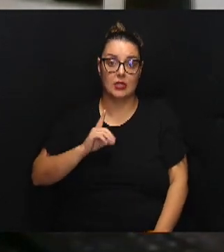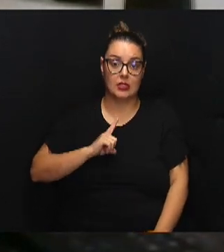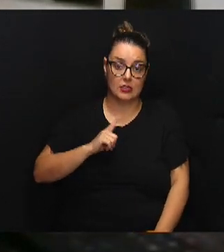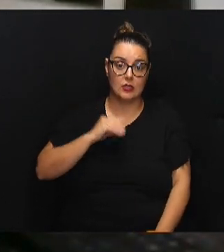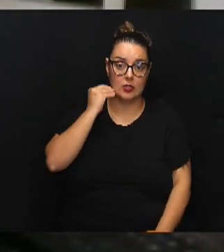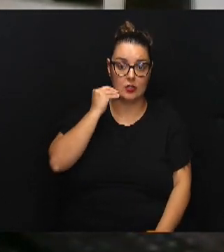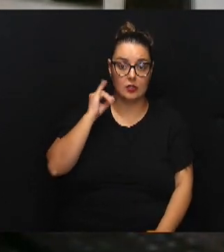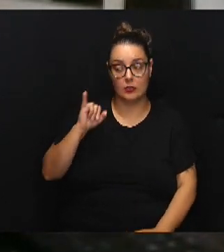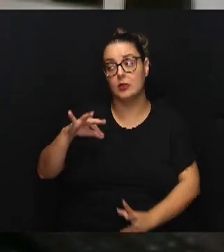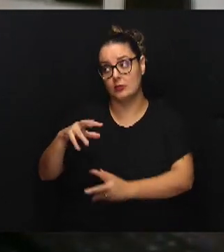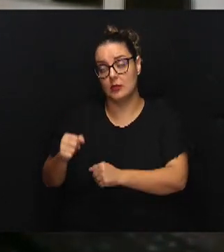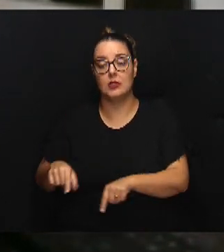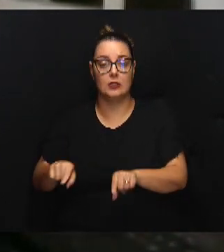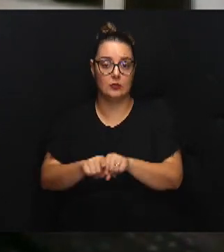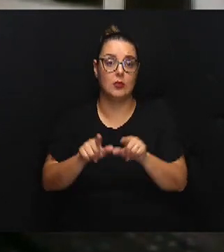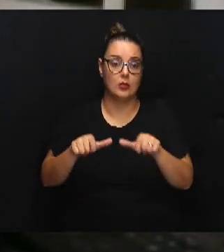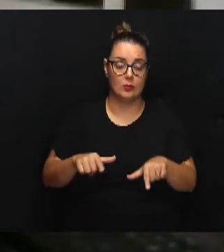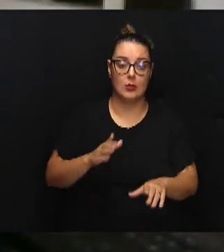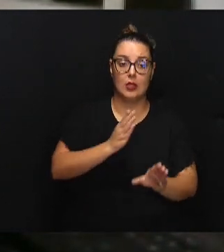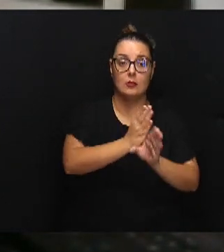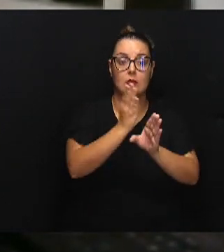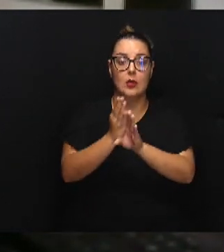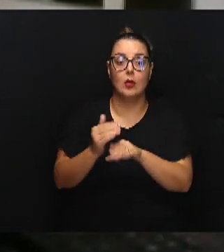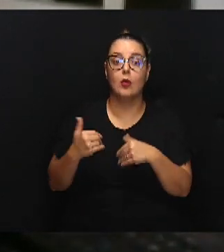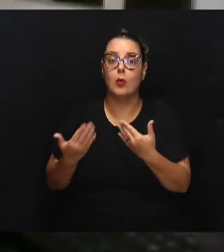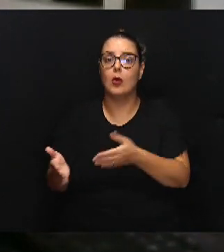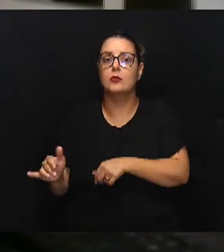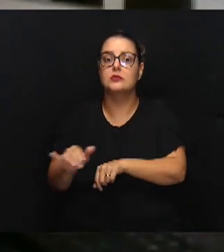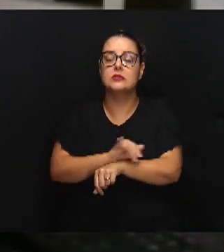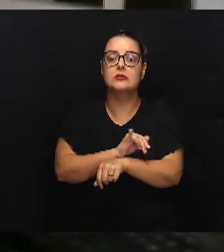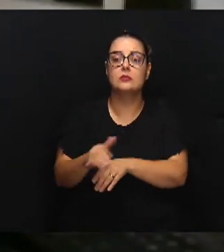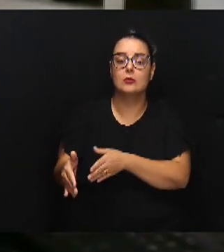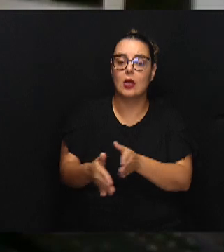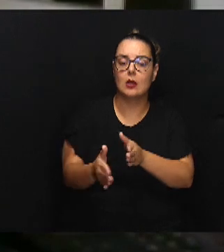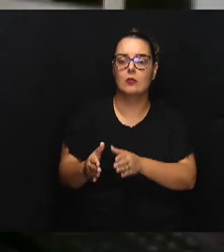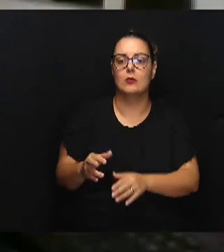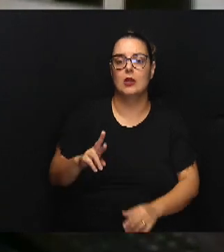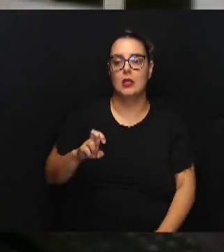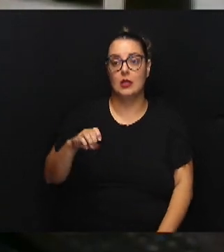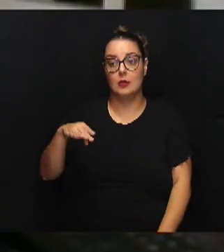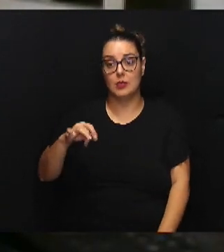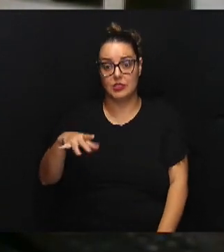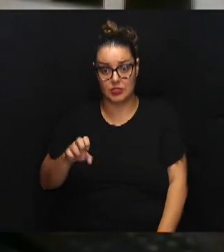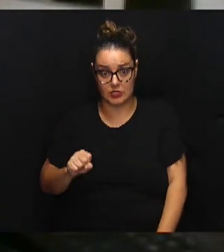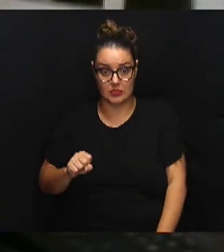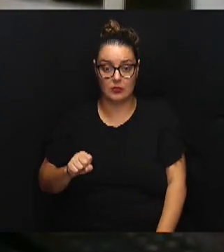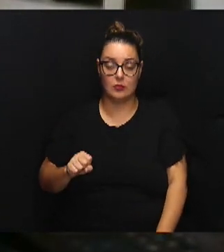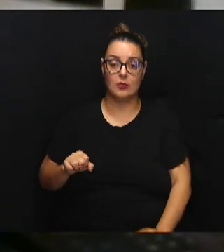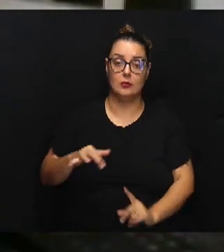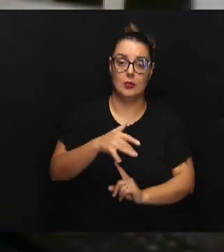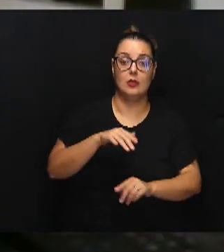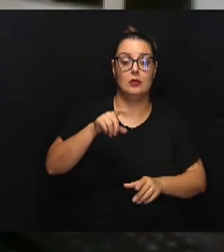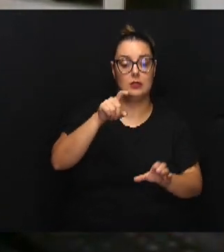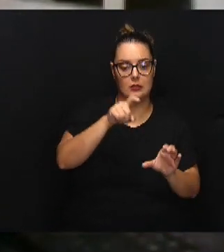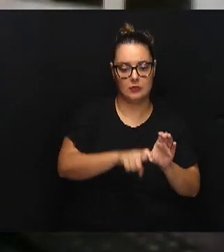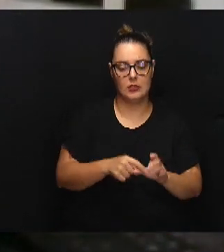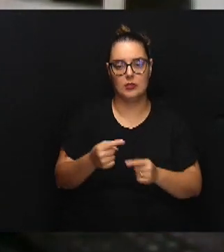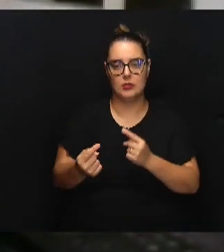mesmo local para identificar que caminhos a gente pode seguir para a remediação ambiental, né? Dependendo, como eu disse, dependendo de